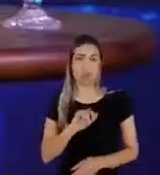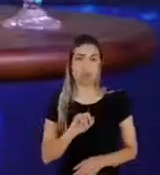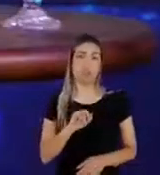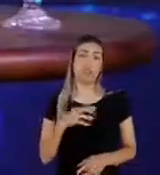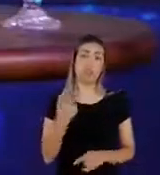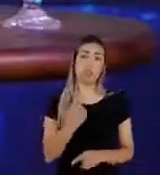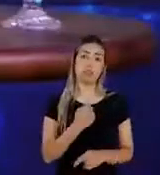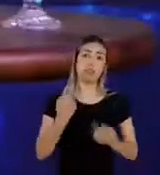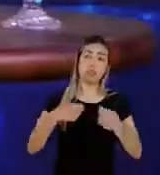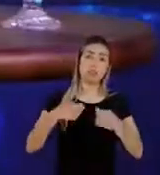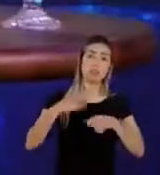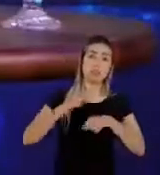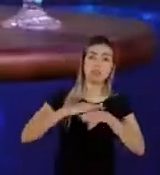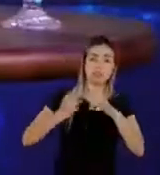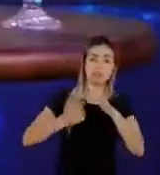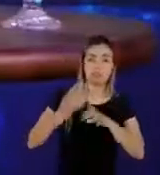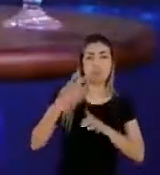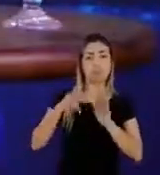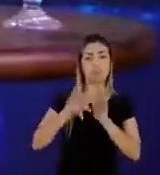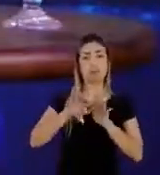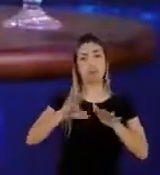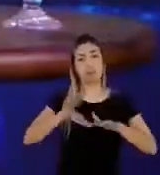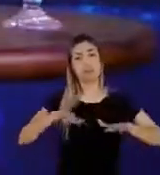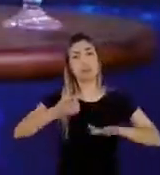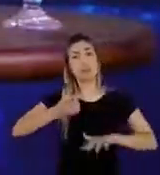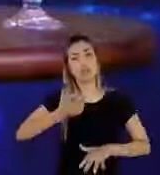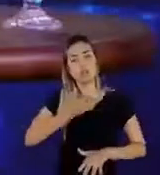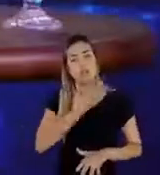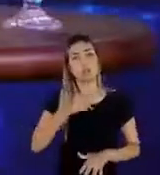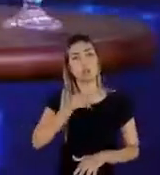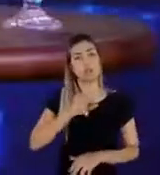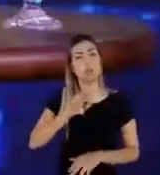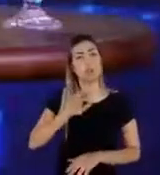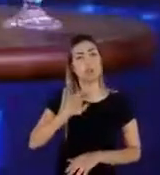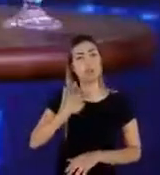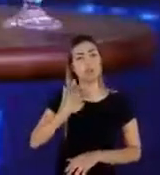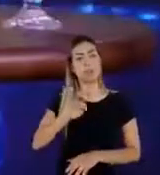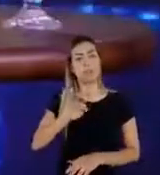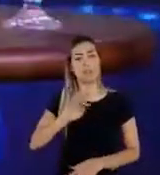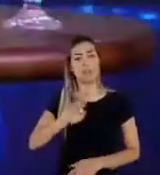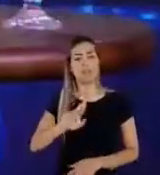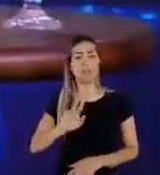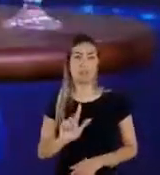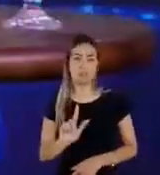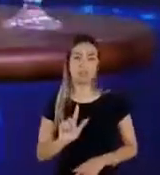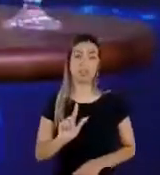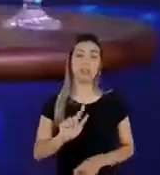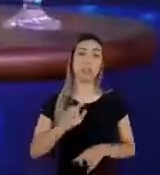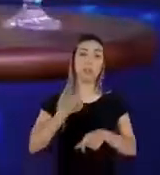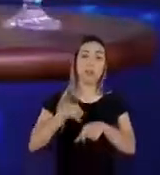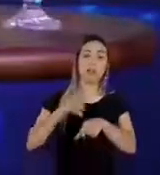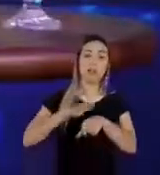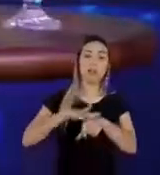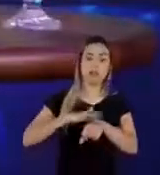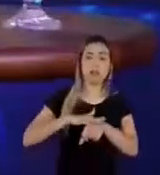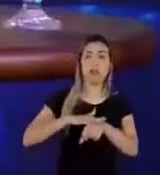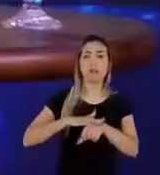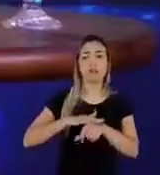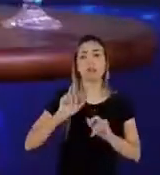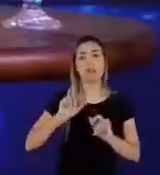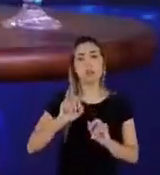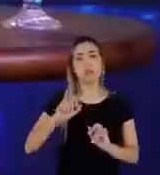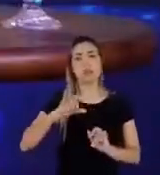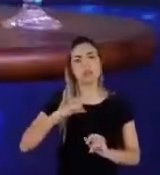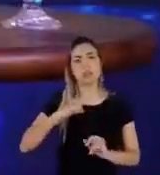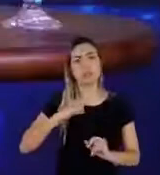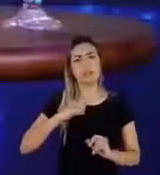substituindo a cadeia de inovação pelo uso do TRL. O TRL, ele estabelece, então, uma série de